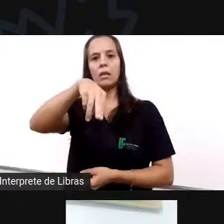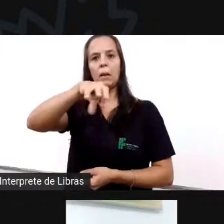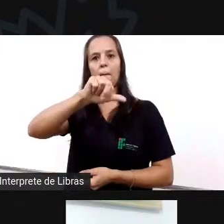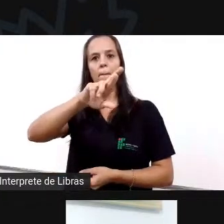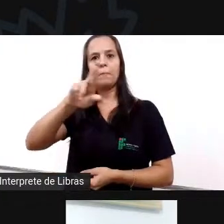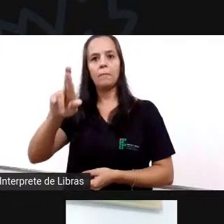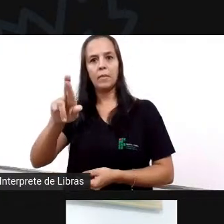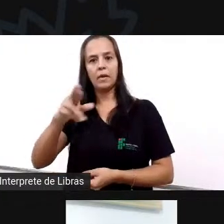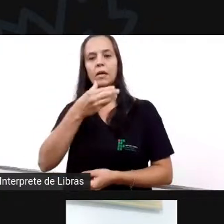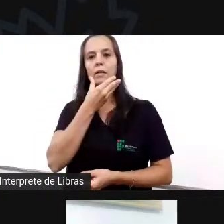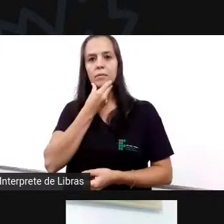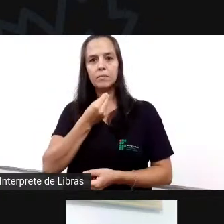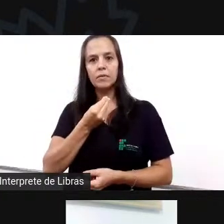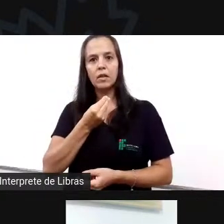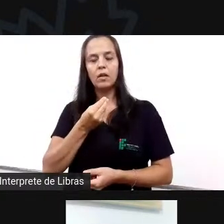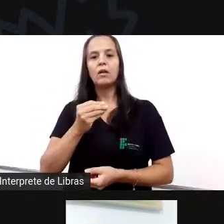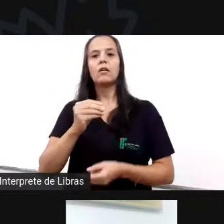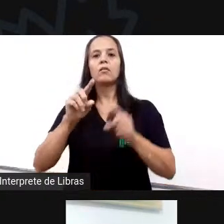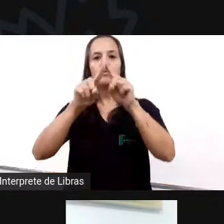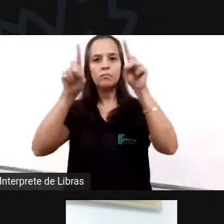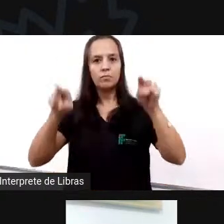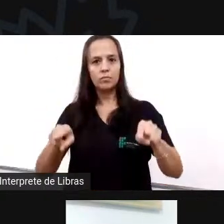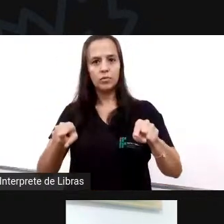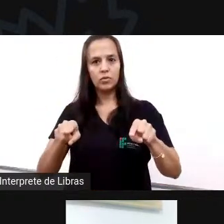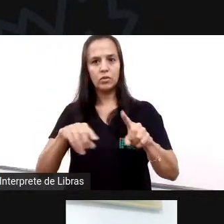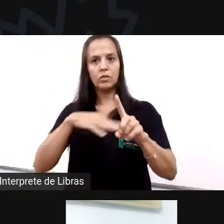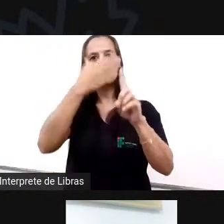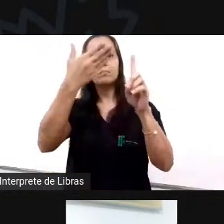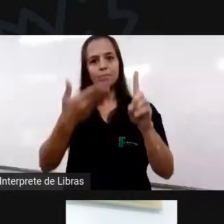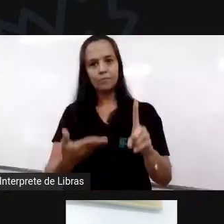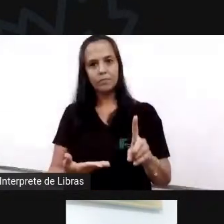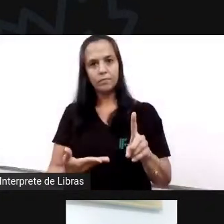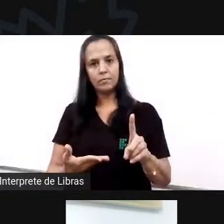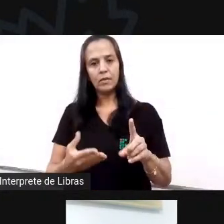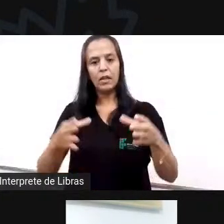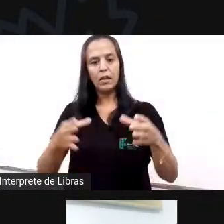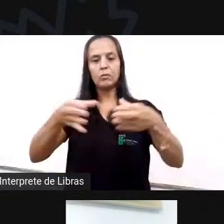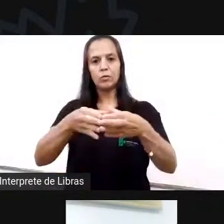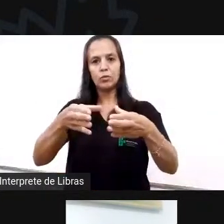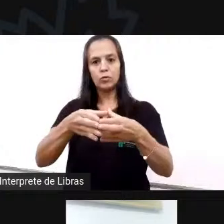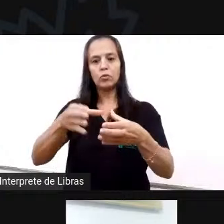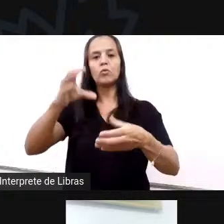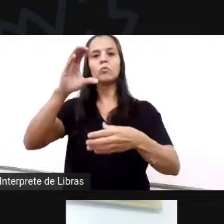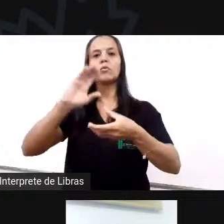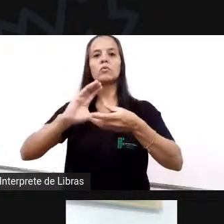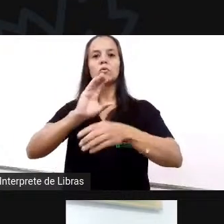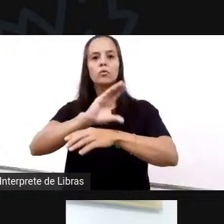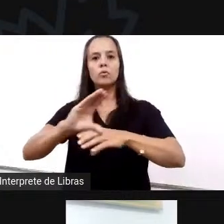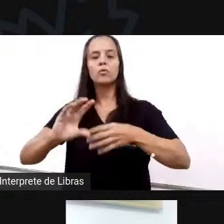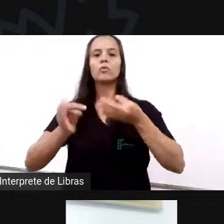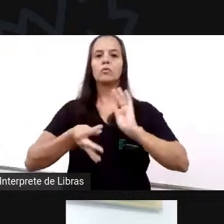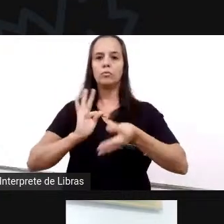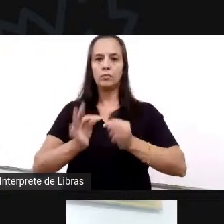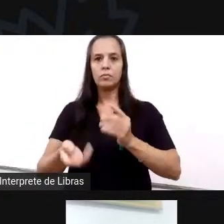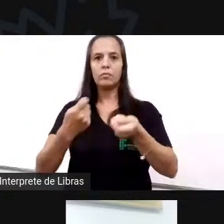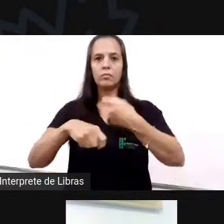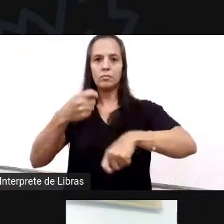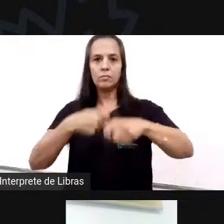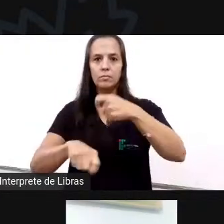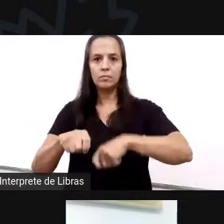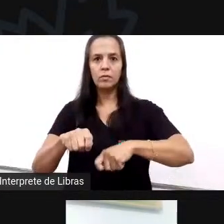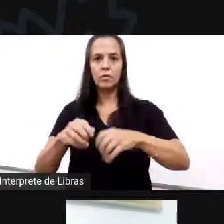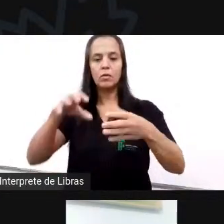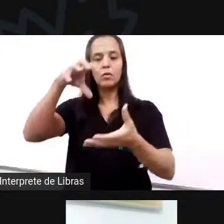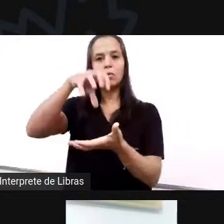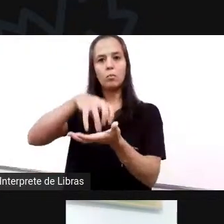Lorscheiter, funcionário homenageado da turma do curso técnico em administração do